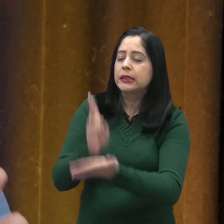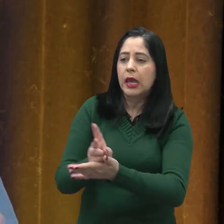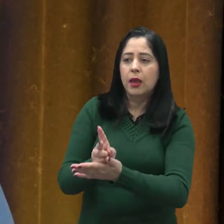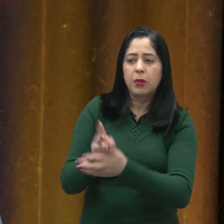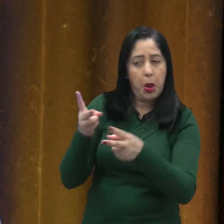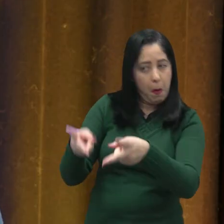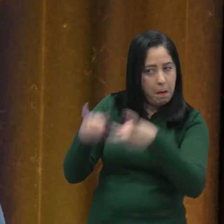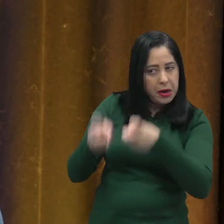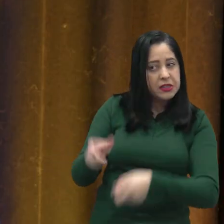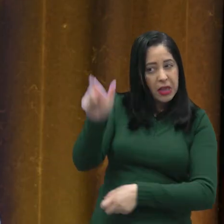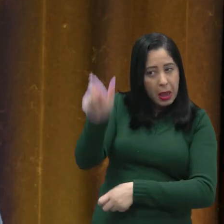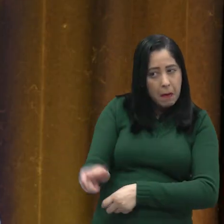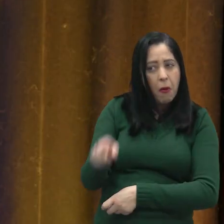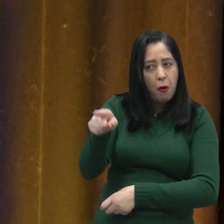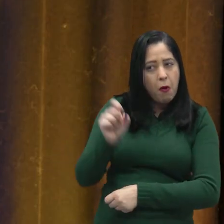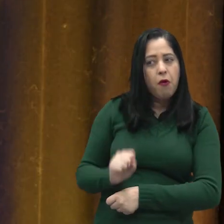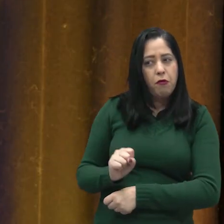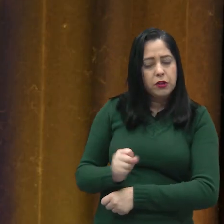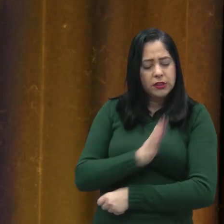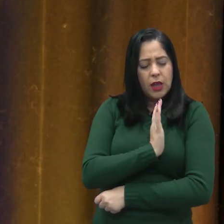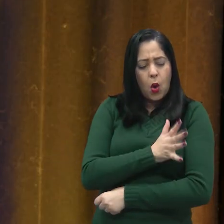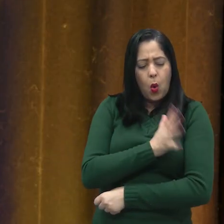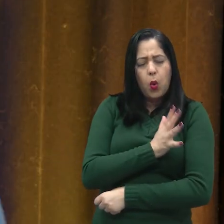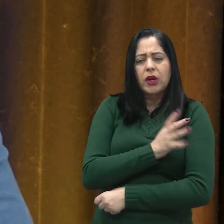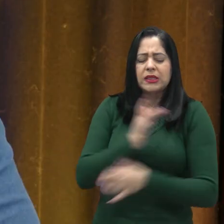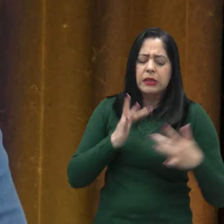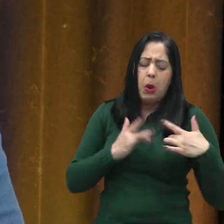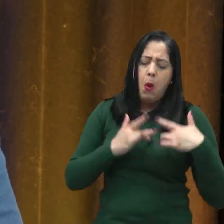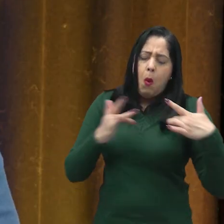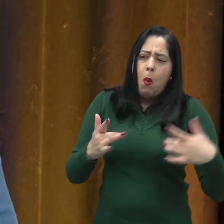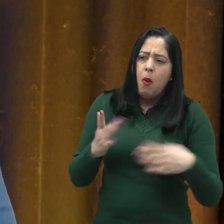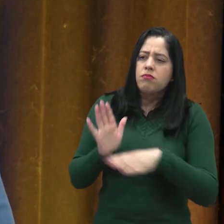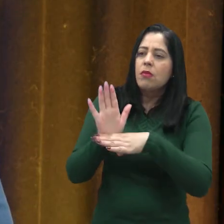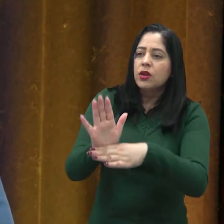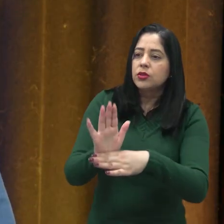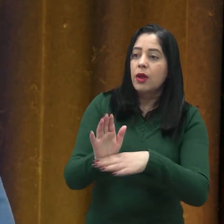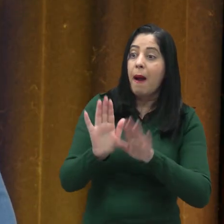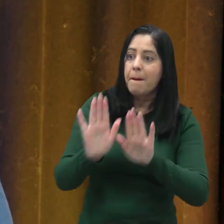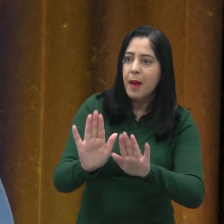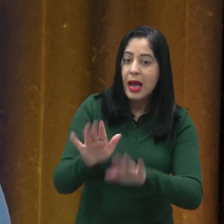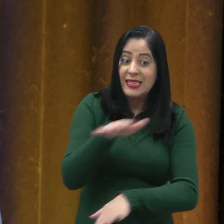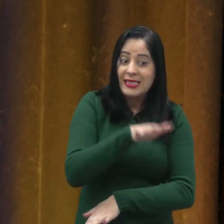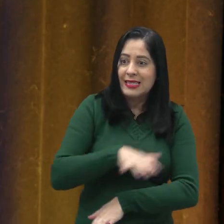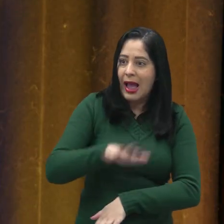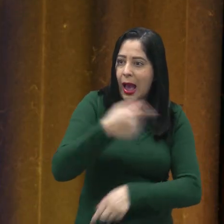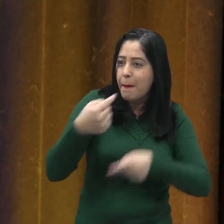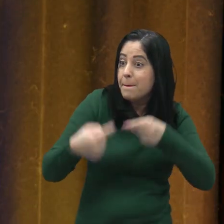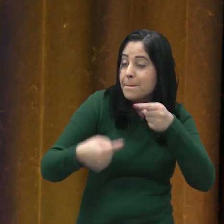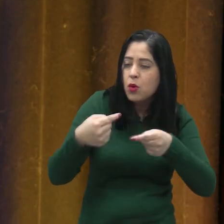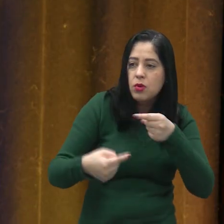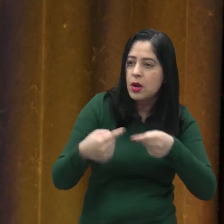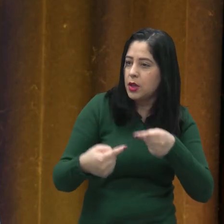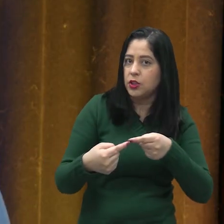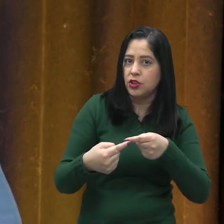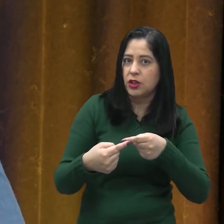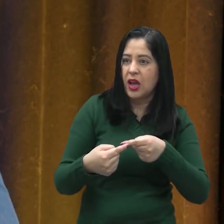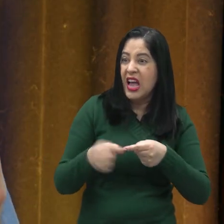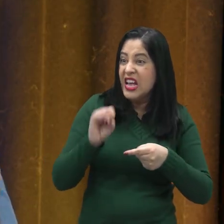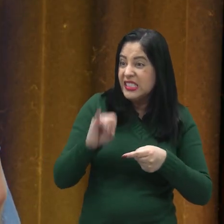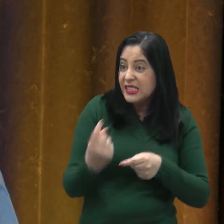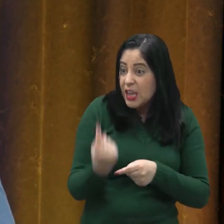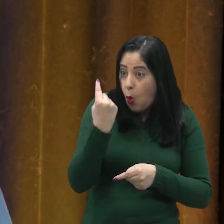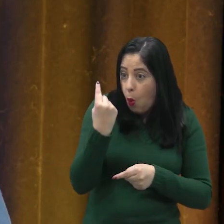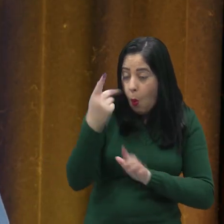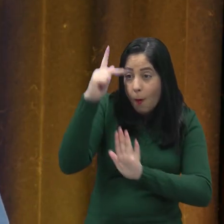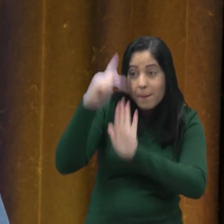eu vejo o seu caráter, eu vejo o quanto você tem isso no teu coração, mas você vai ver que na política, meu filho, de repente em um